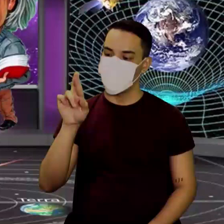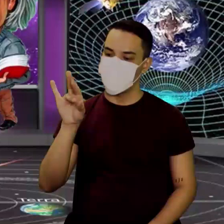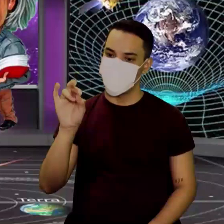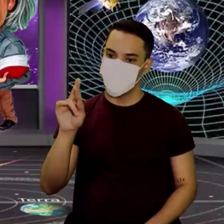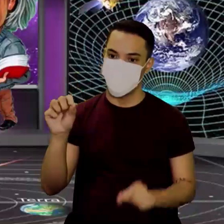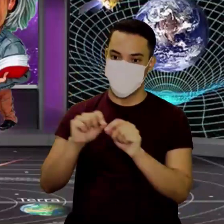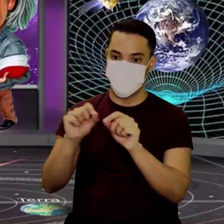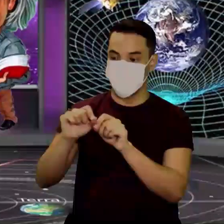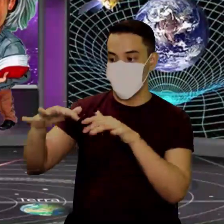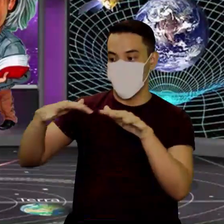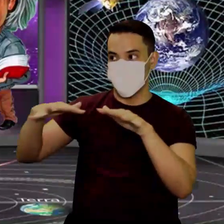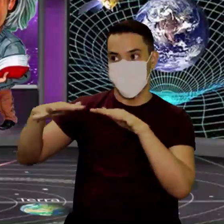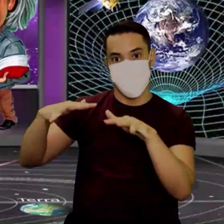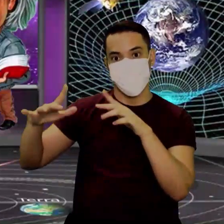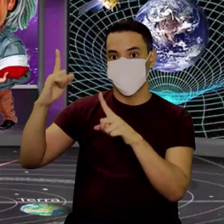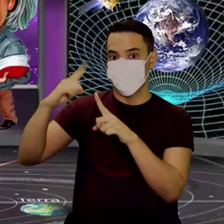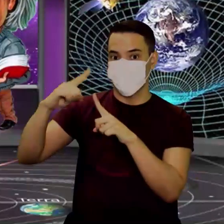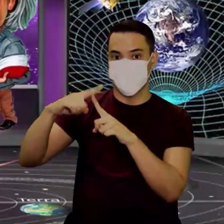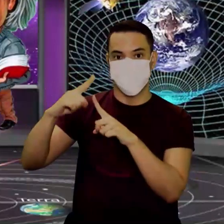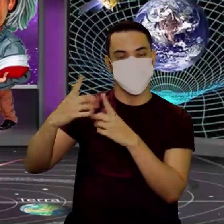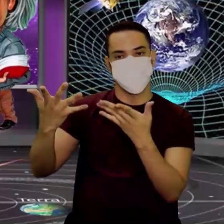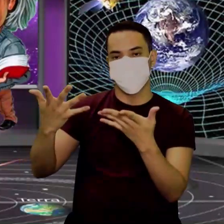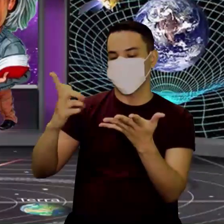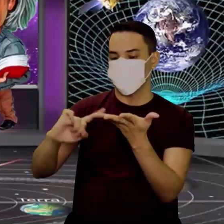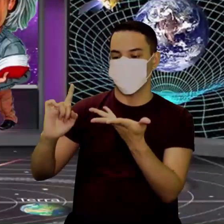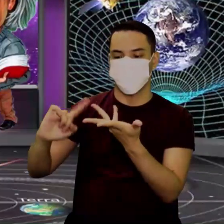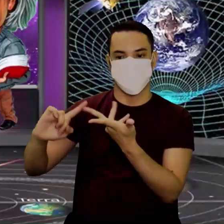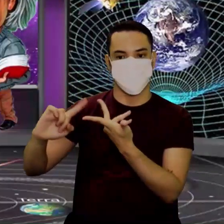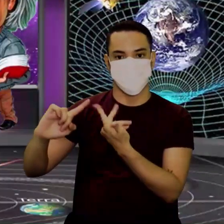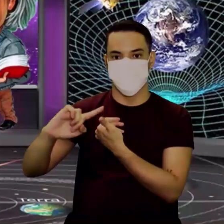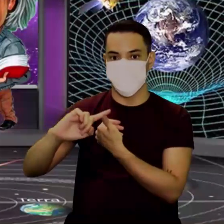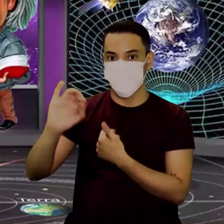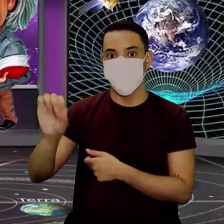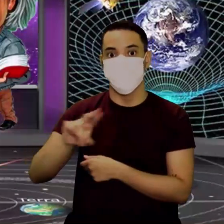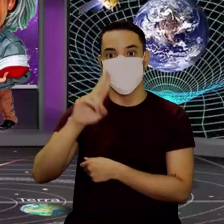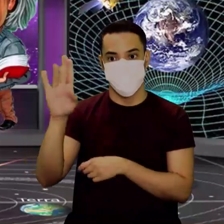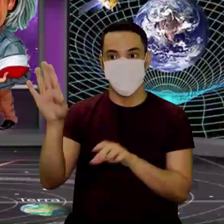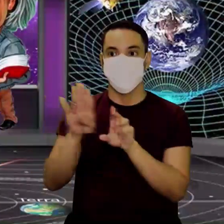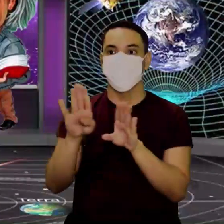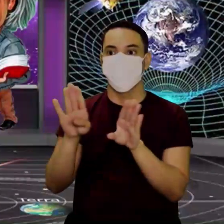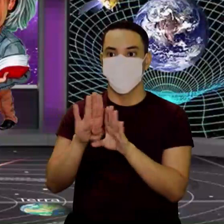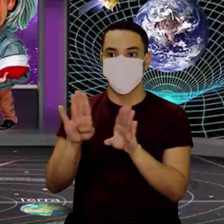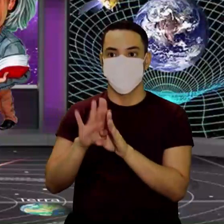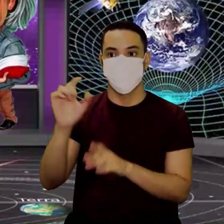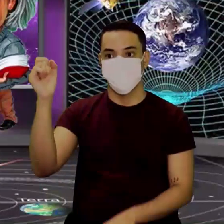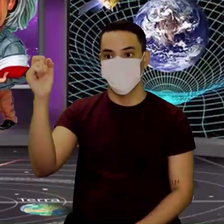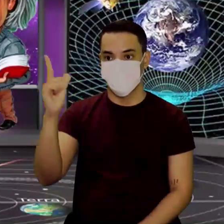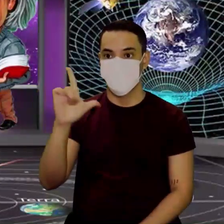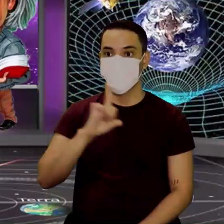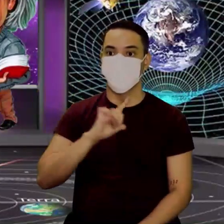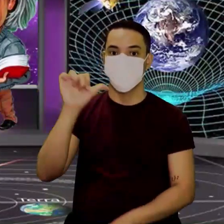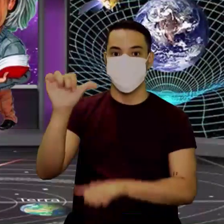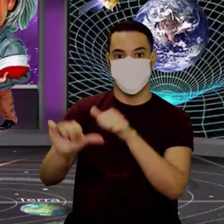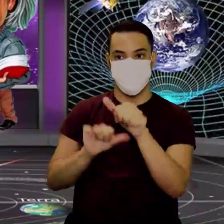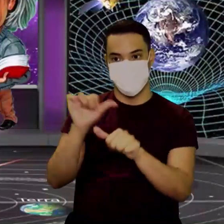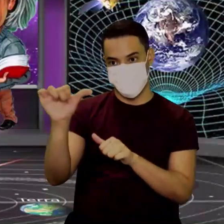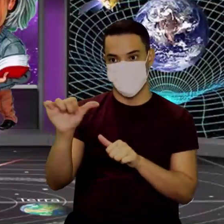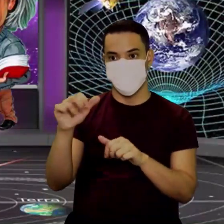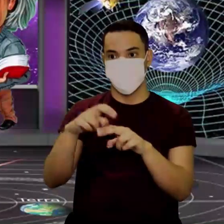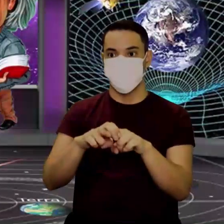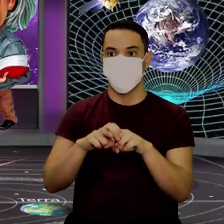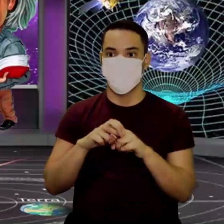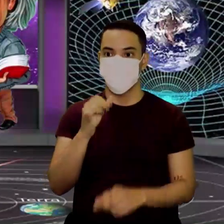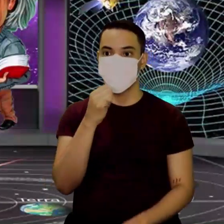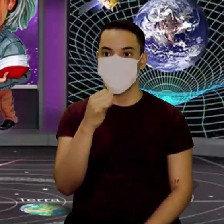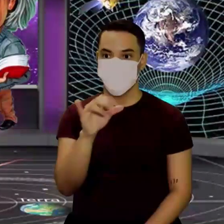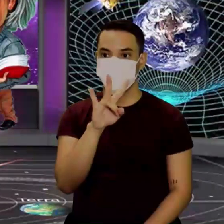algum tipo, né? Eólica, hidráulica ou energia solar, ele transforma esse tipo de energia em elétrica. A elétrica vai até